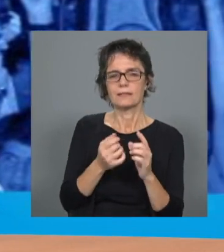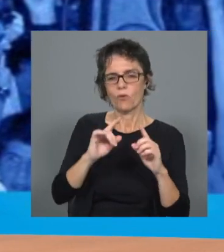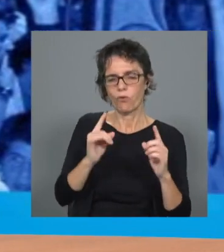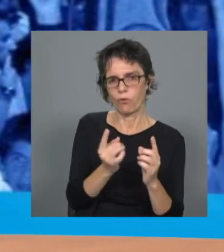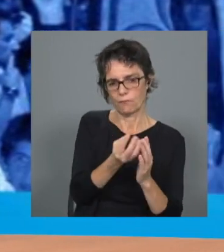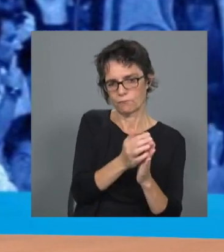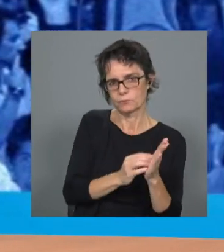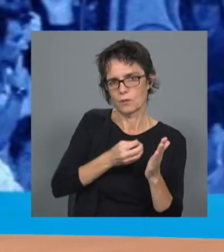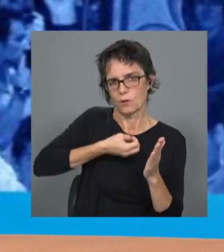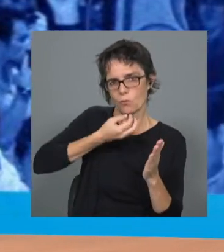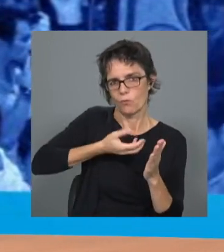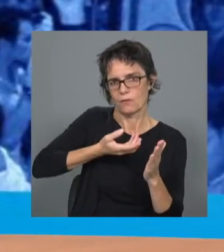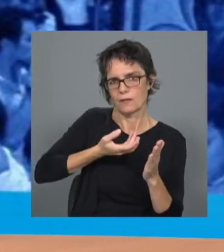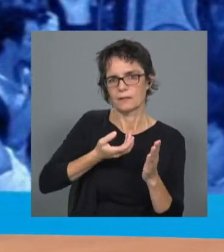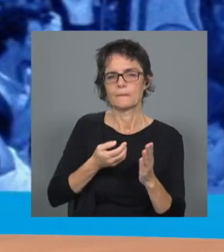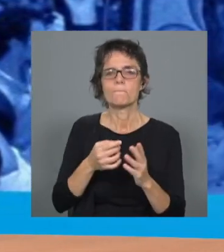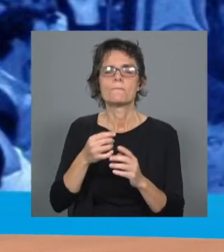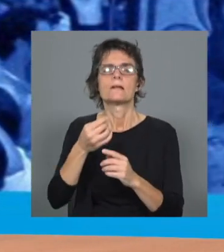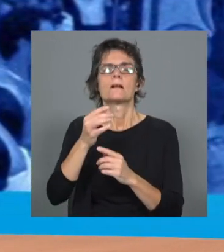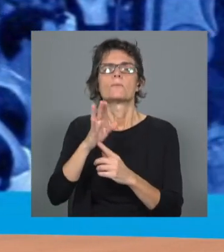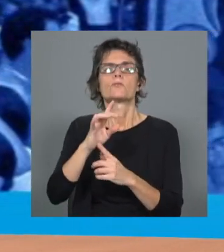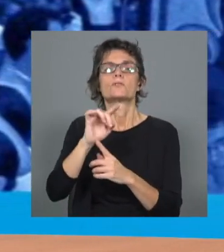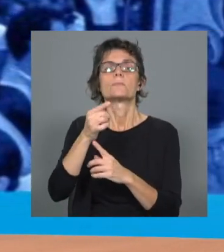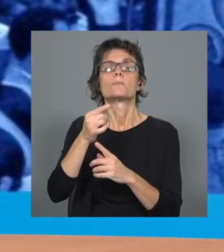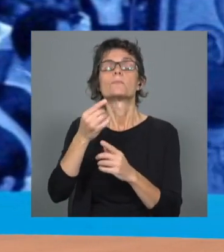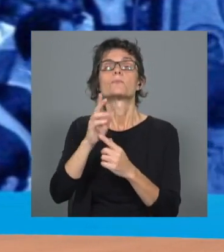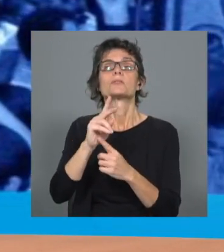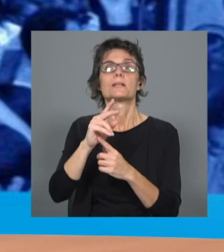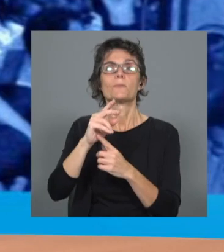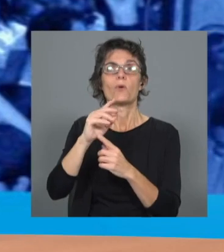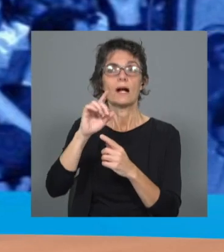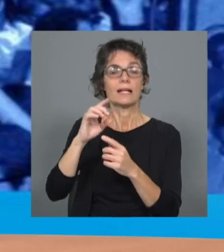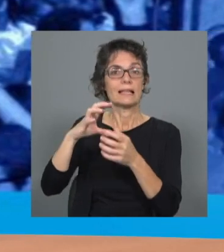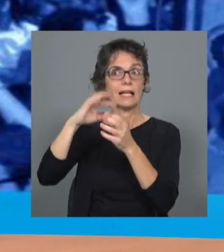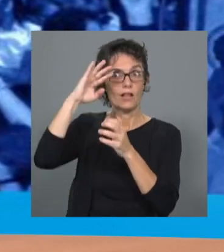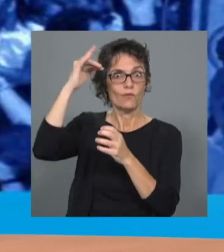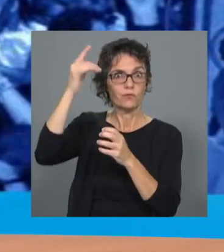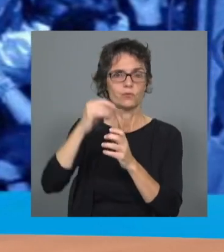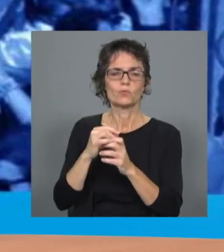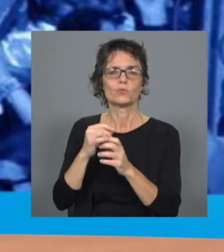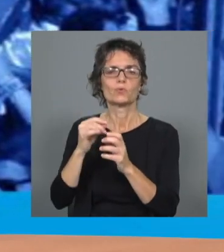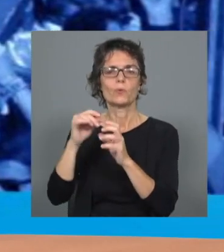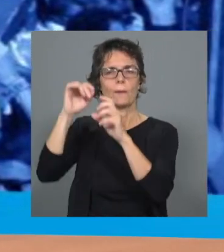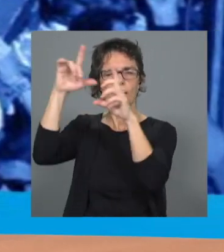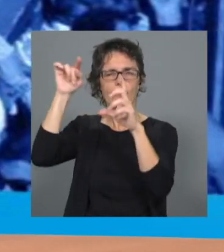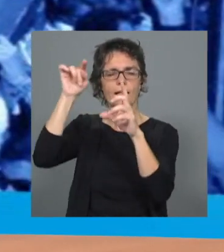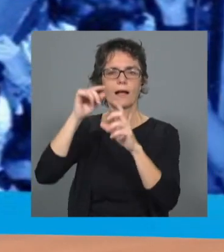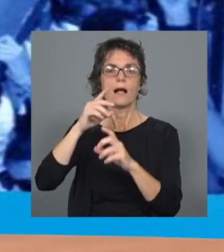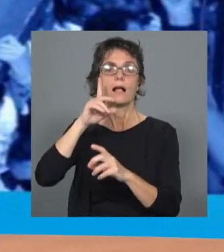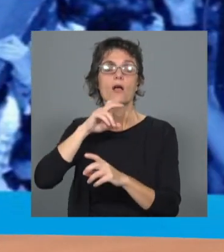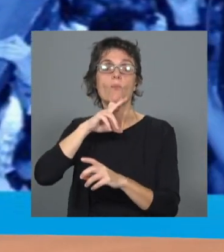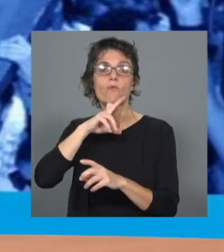o tal que eu falo, que eu digo que tem uma visão futurista, não é? Mostra um avô contar aos seus netos como é que foi este